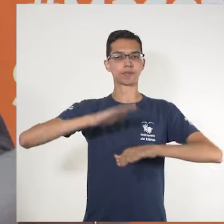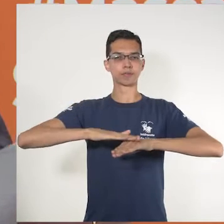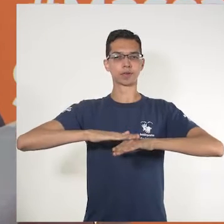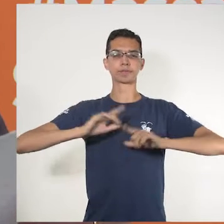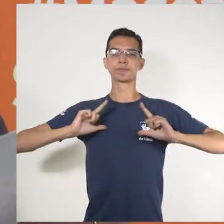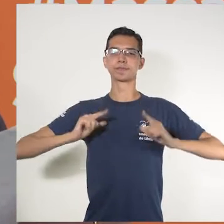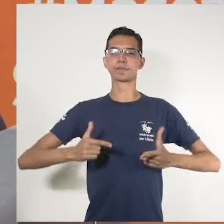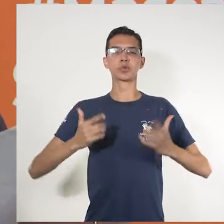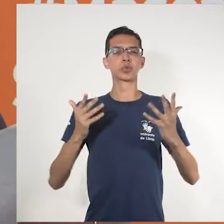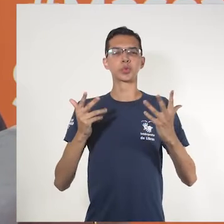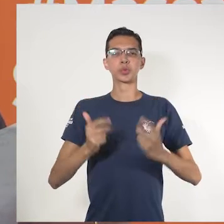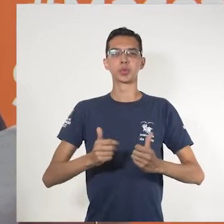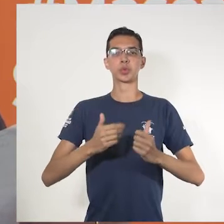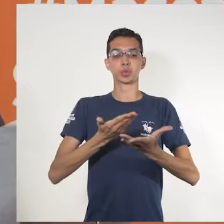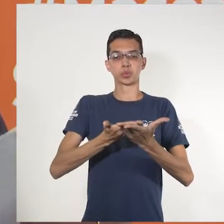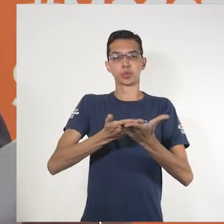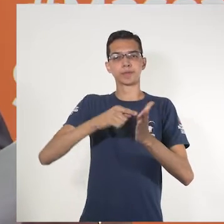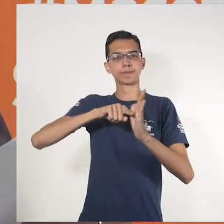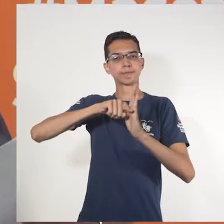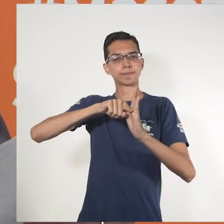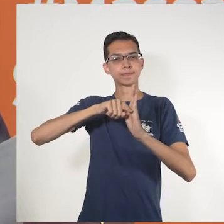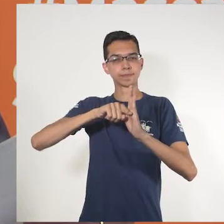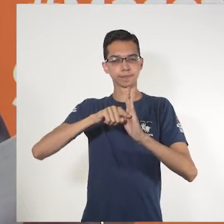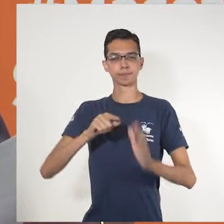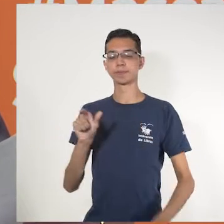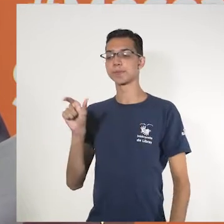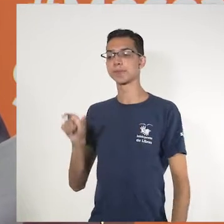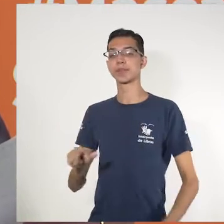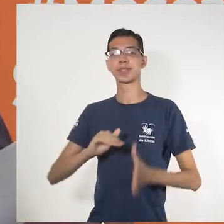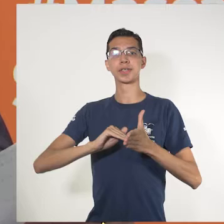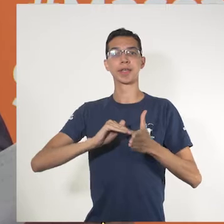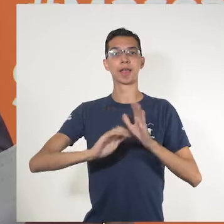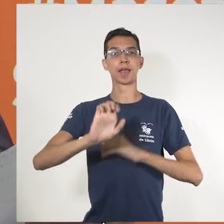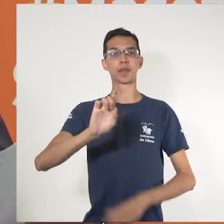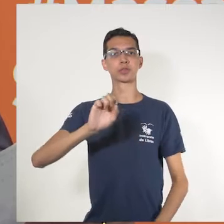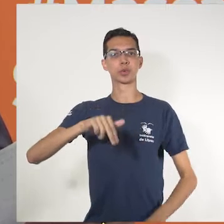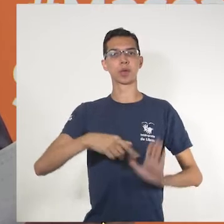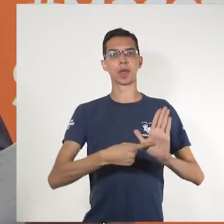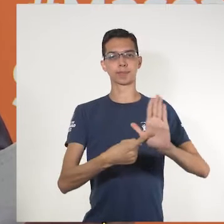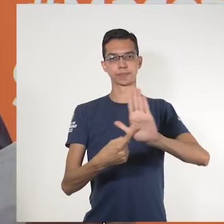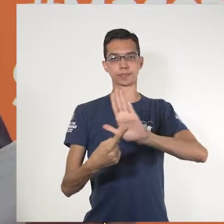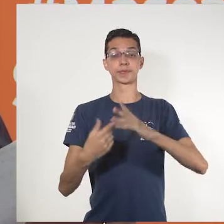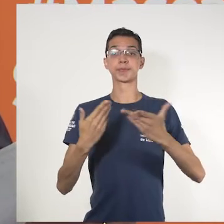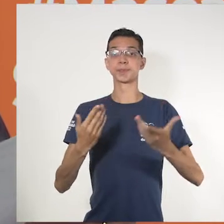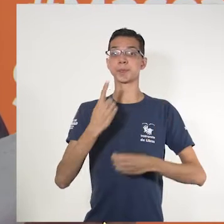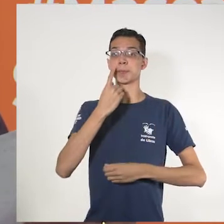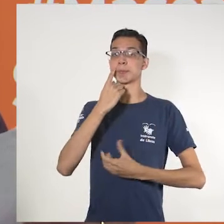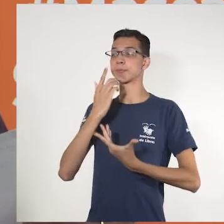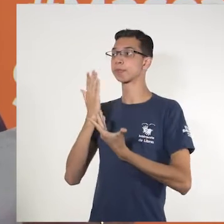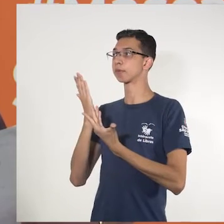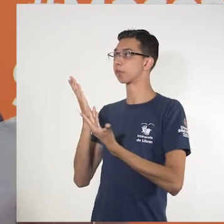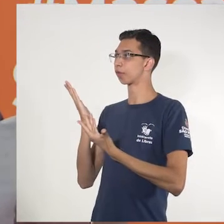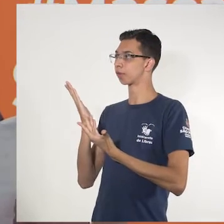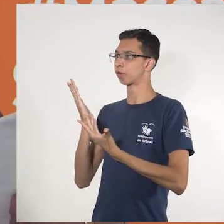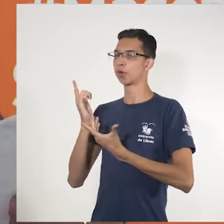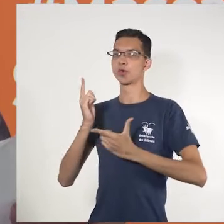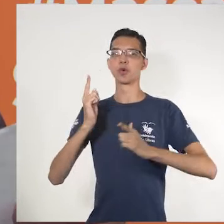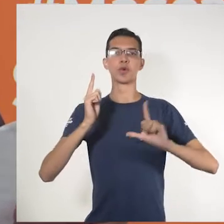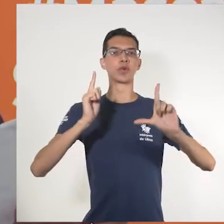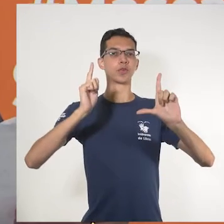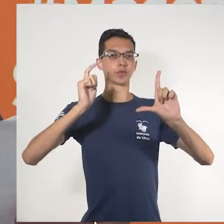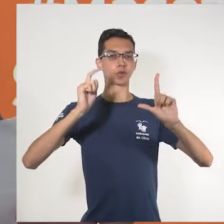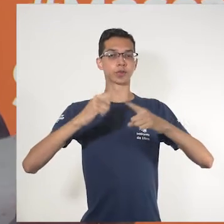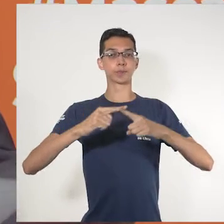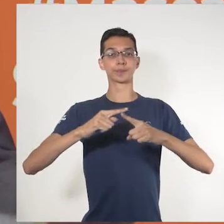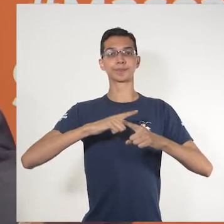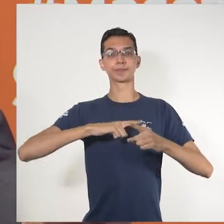que o Edson vai apresentar. Então, com essa fotografia da epidemia hoje, que será apresentado isso, após a incidência da